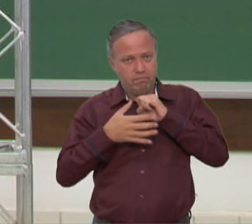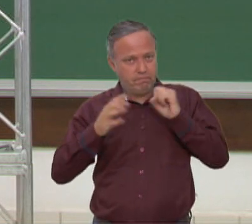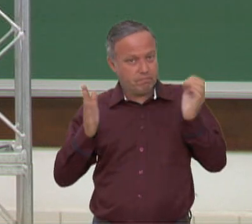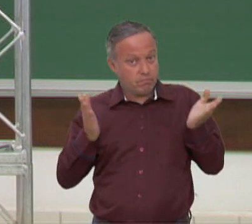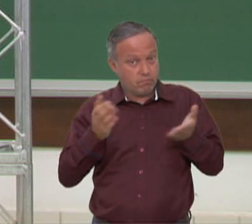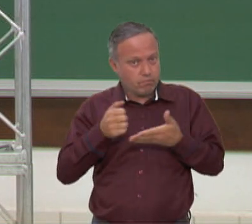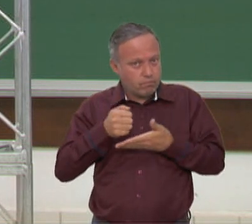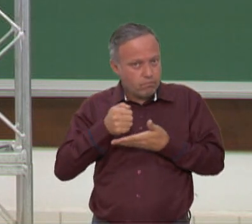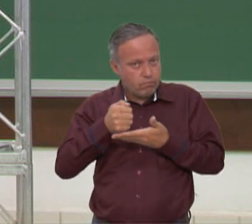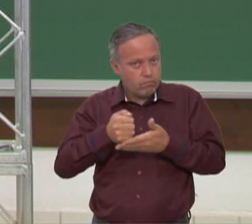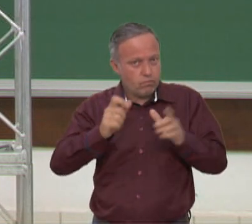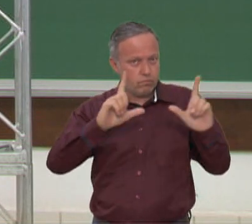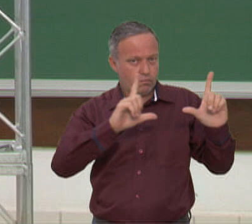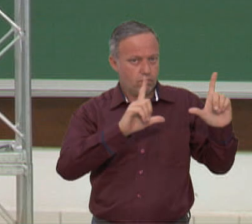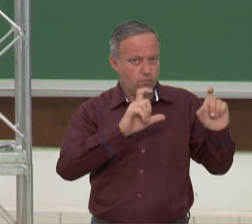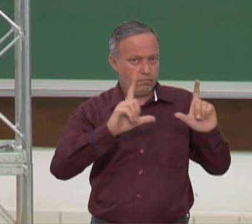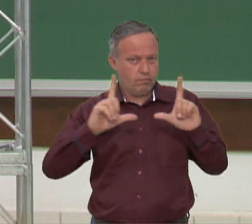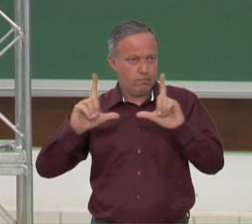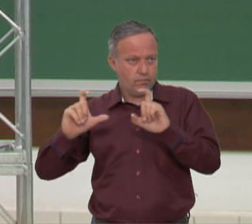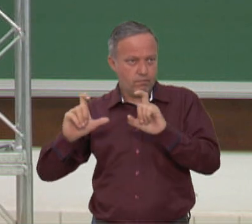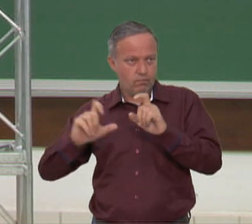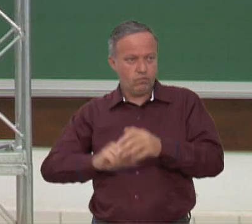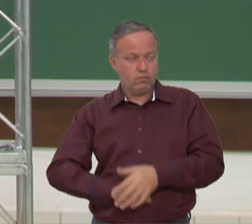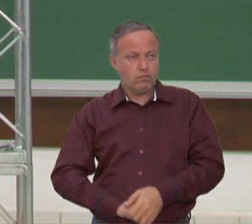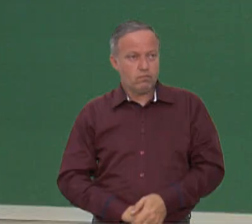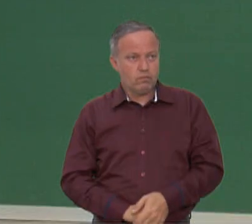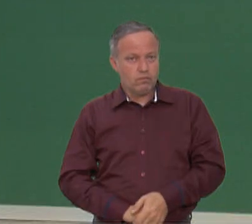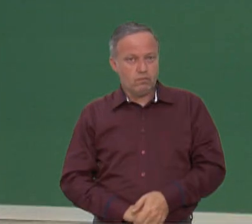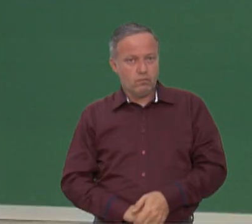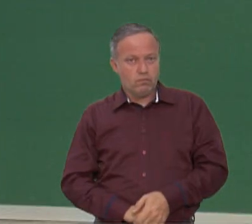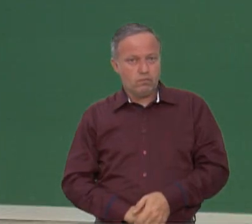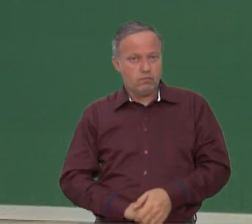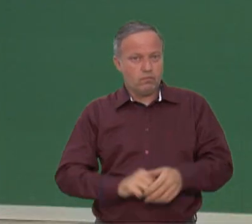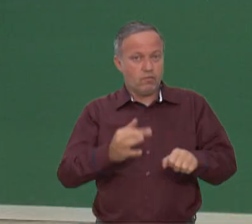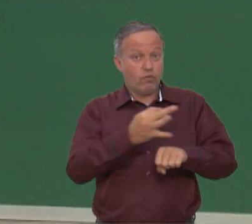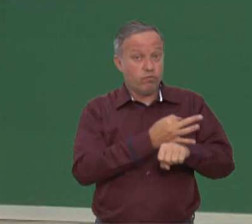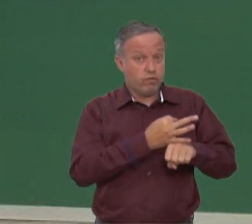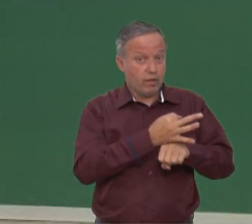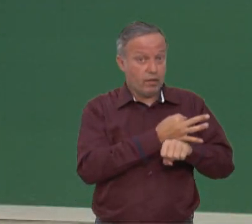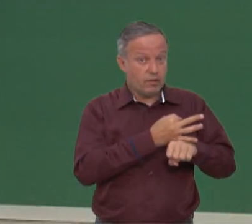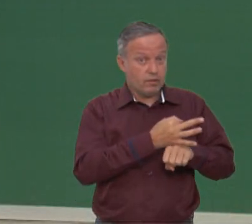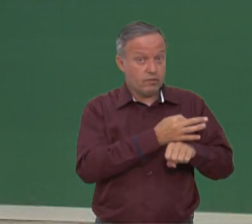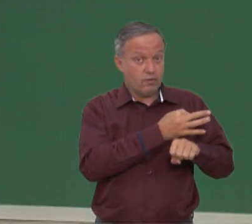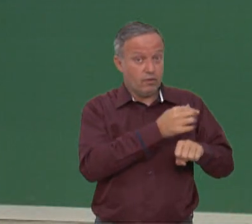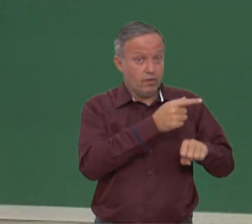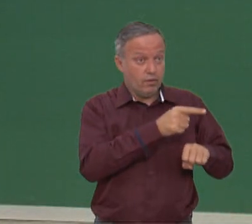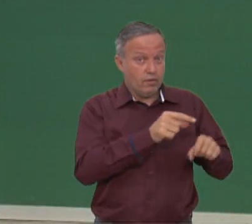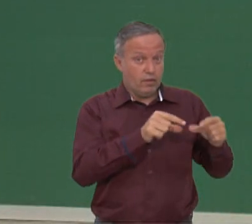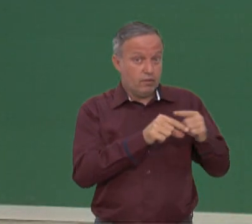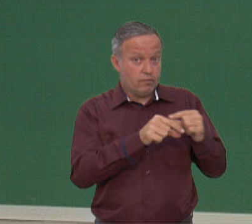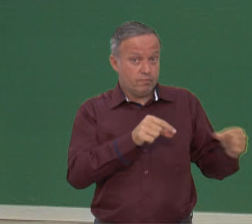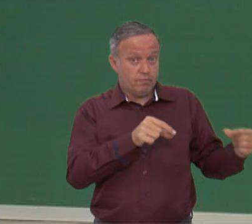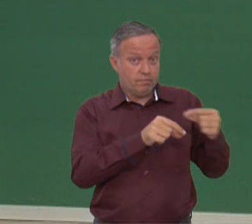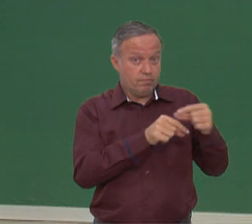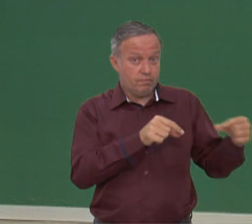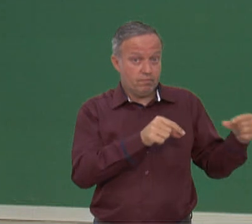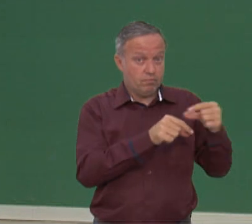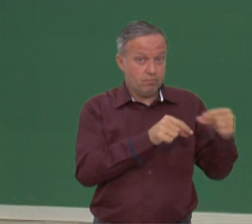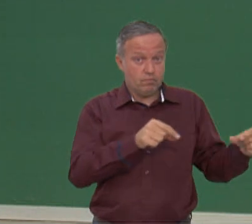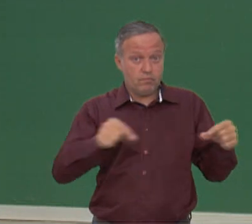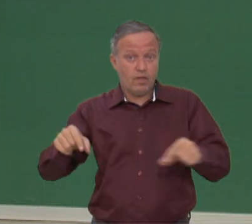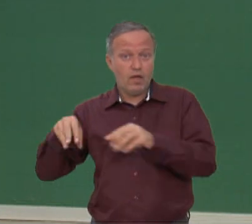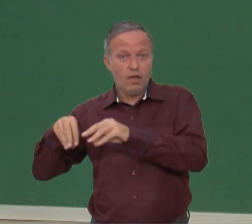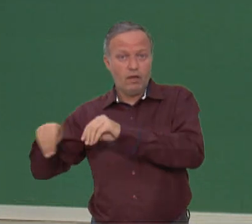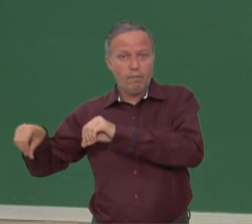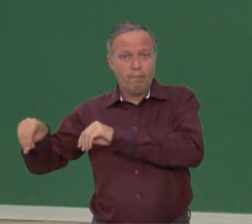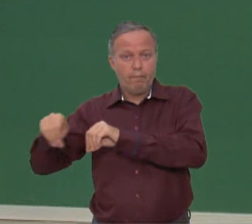componentes aqui em imagens para que consigamos acompanhar isso. Temos ali o ferro e temos a areia. Ué, mas são diferentes? Sim, a